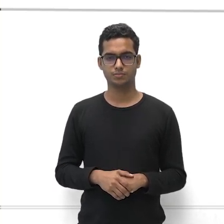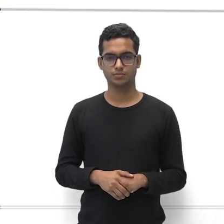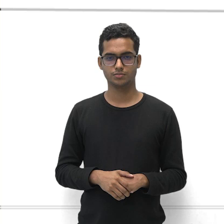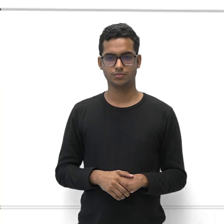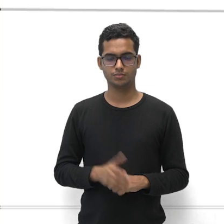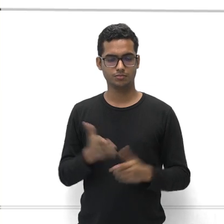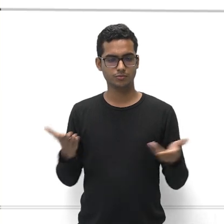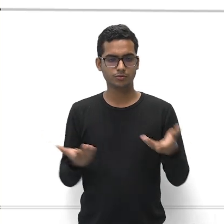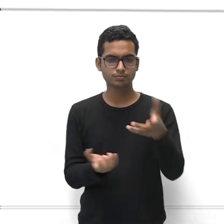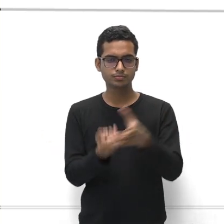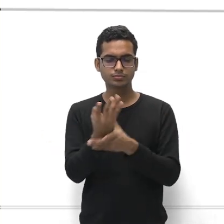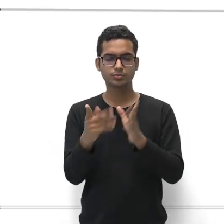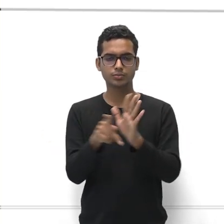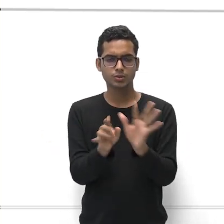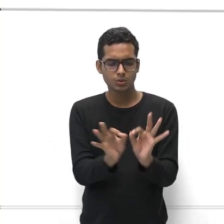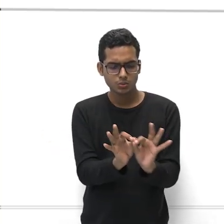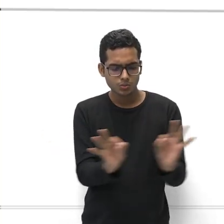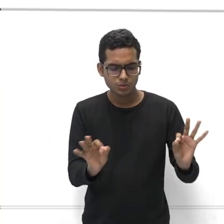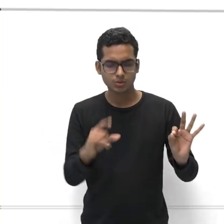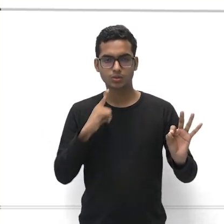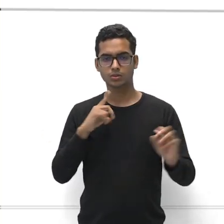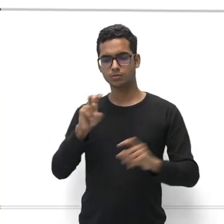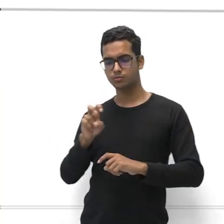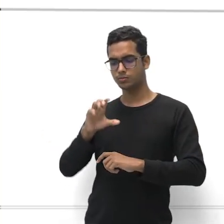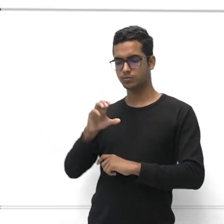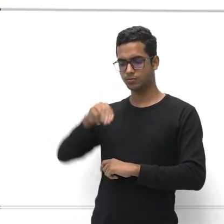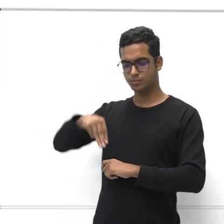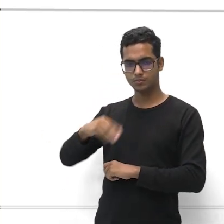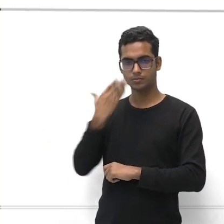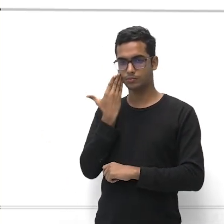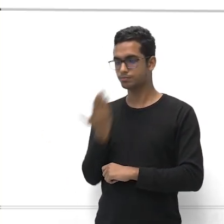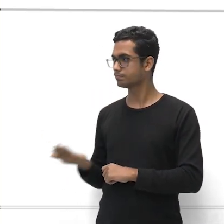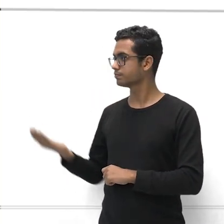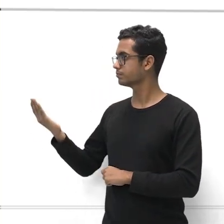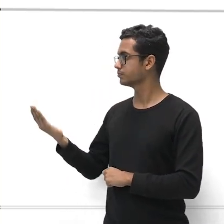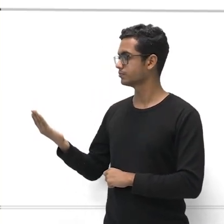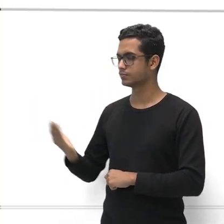gente vai fazer aqui a medição com a régua, vai traçar uma reta